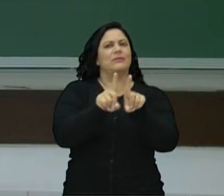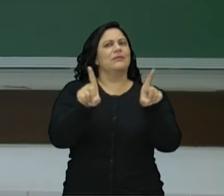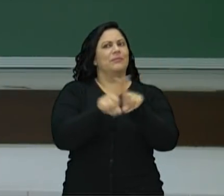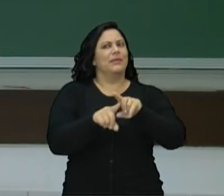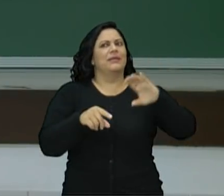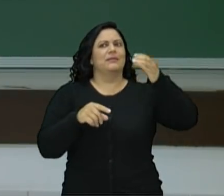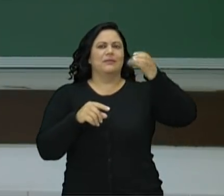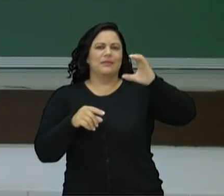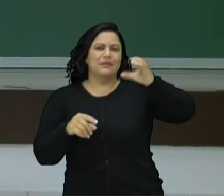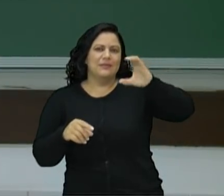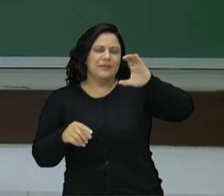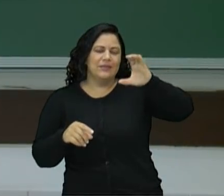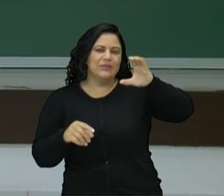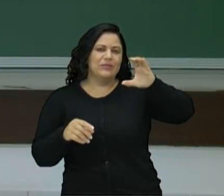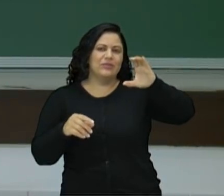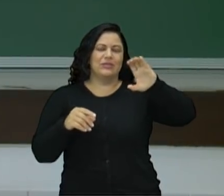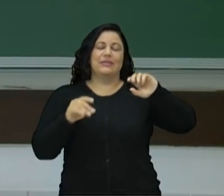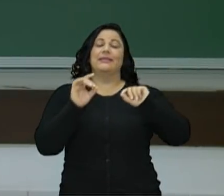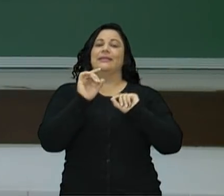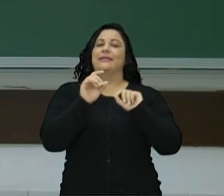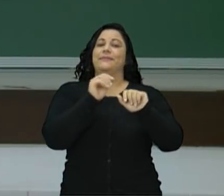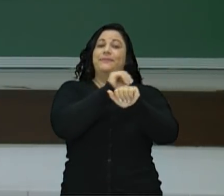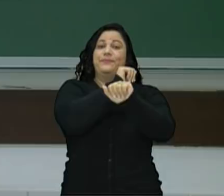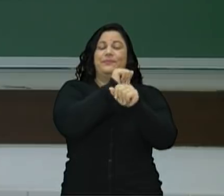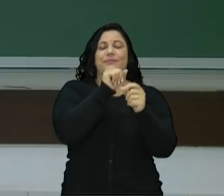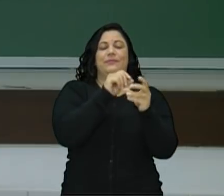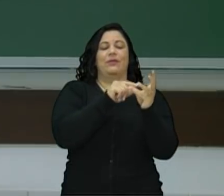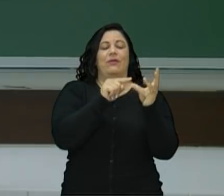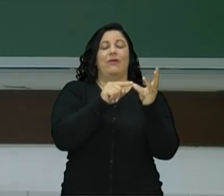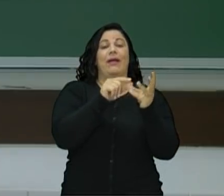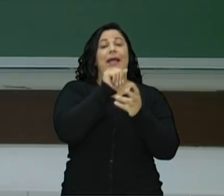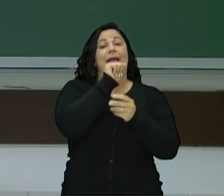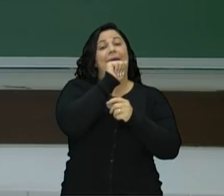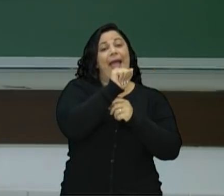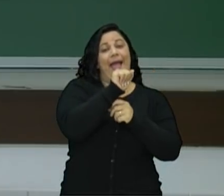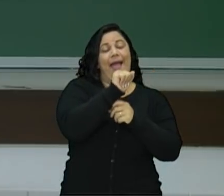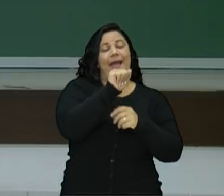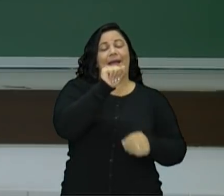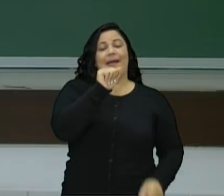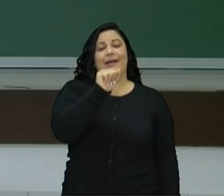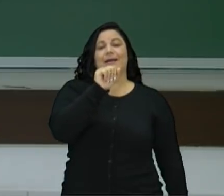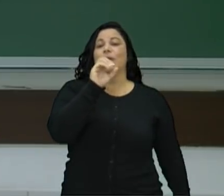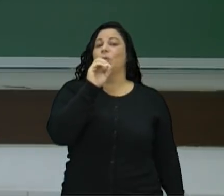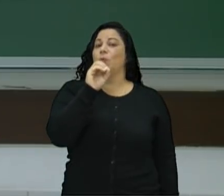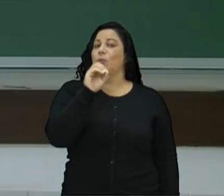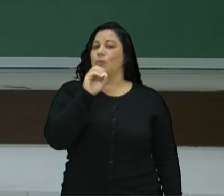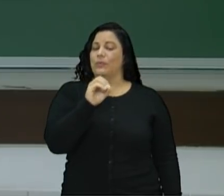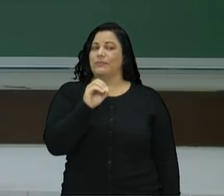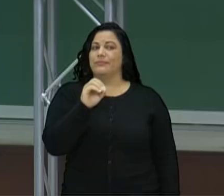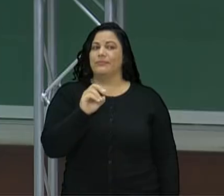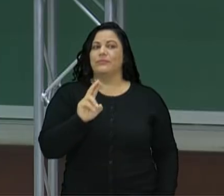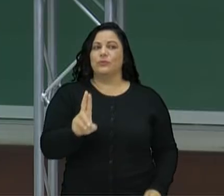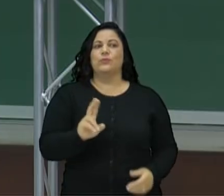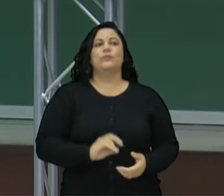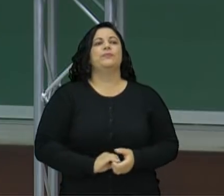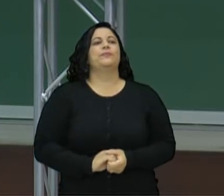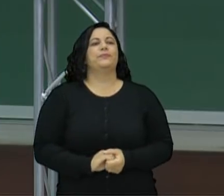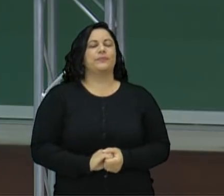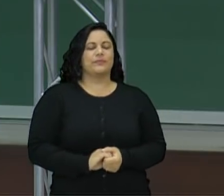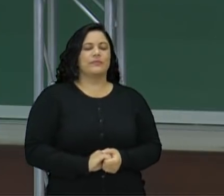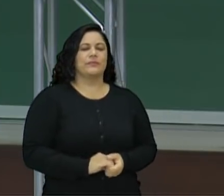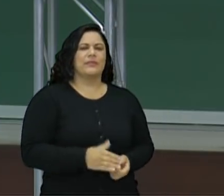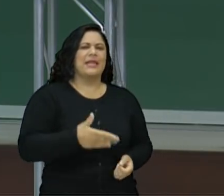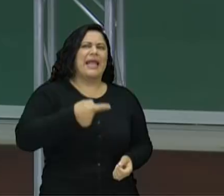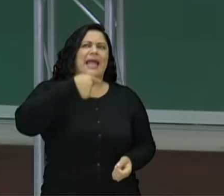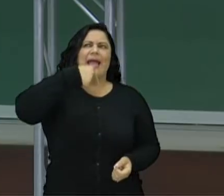que o C cedilha só vai antes das letras A, O e U. Então, aqui no eu me esqueço,